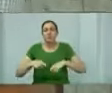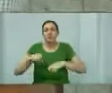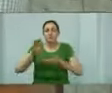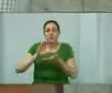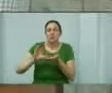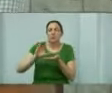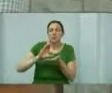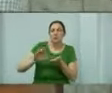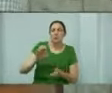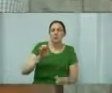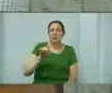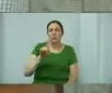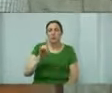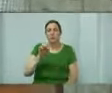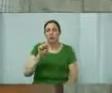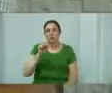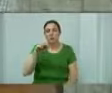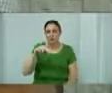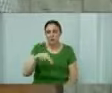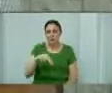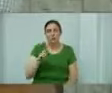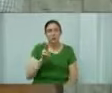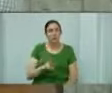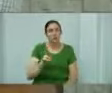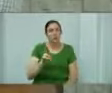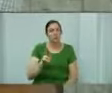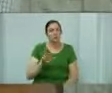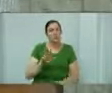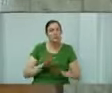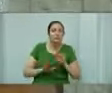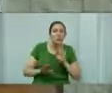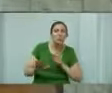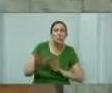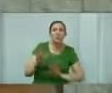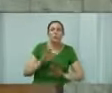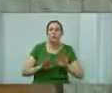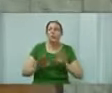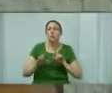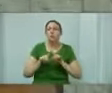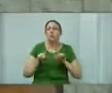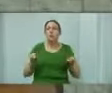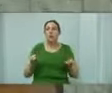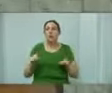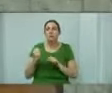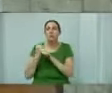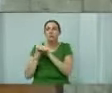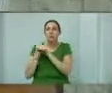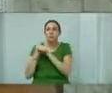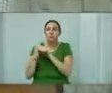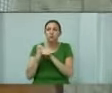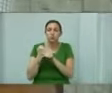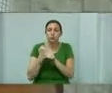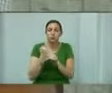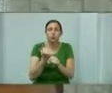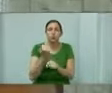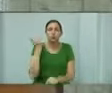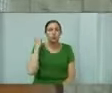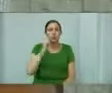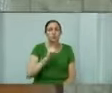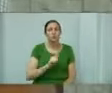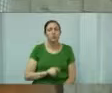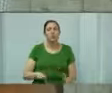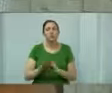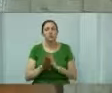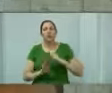município, o Edson sempre é muito conservador, mas em todos os anos, nesses últimos anos, nós conseguimos chegar a um nível